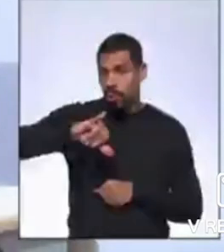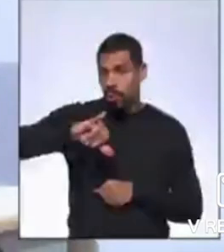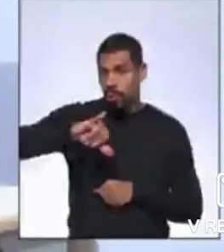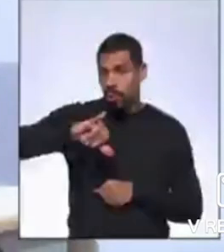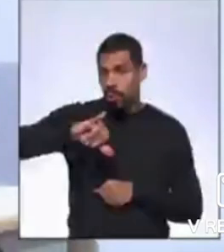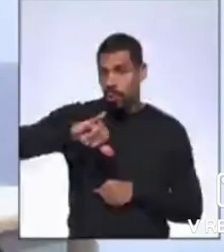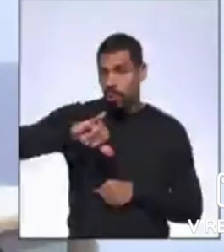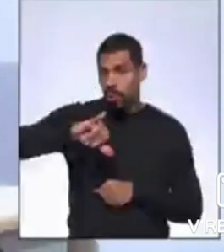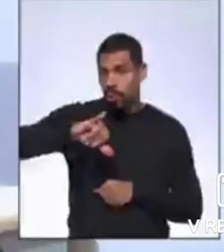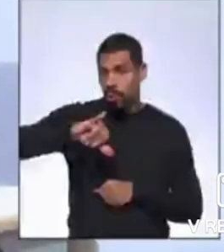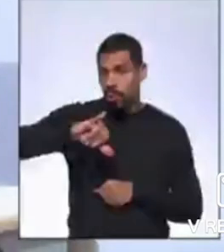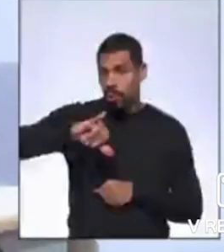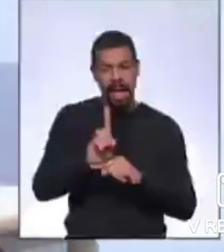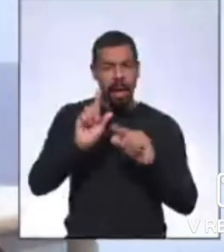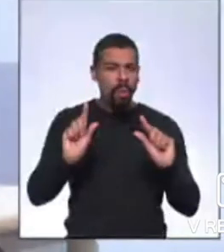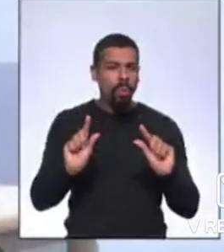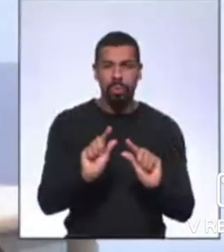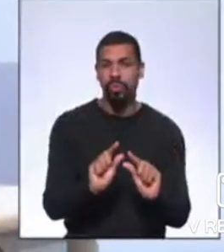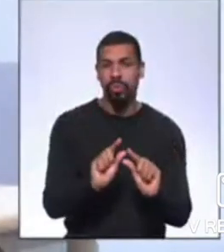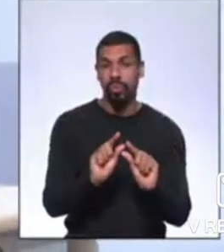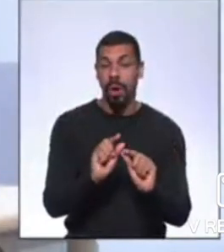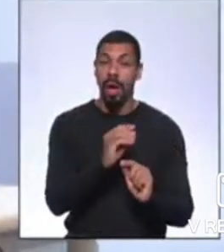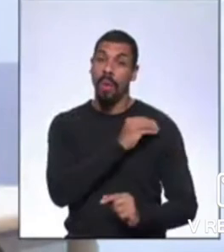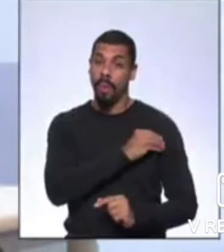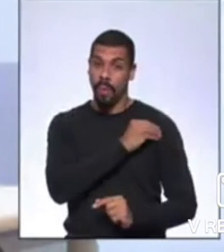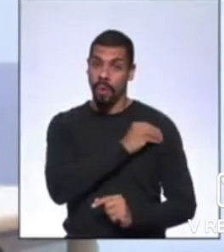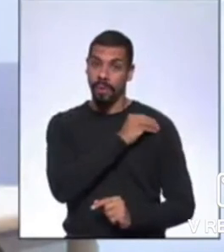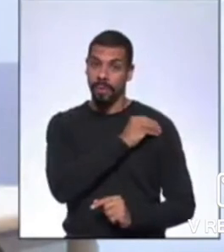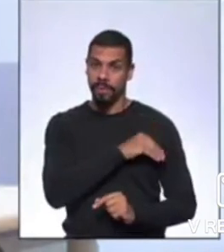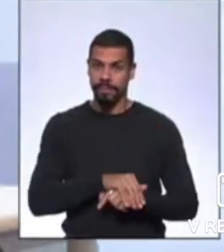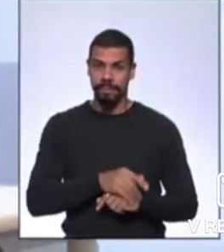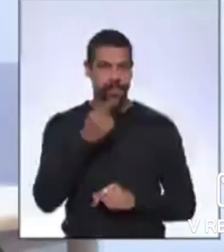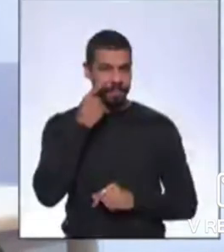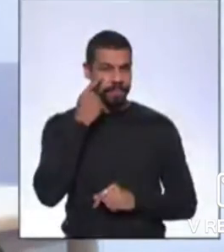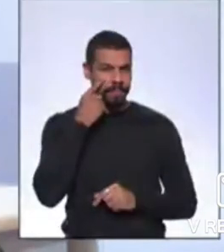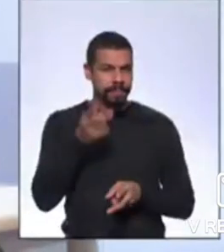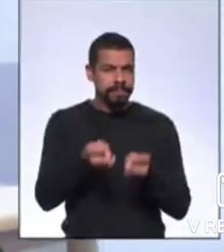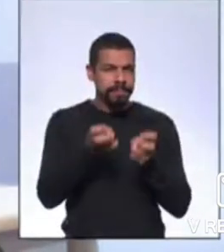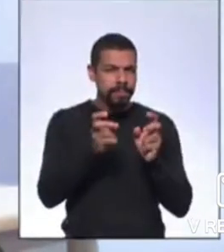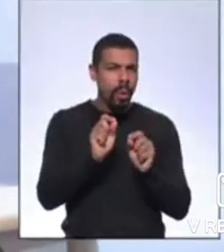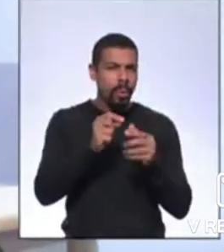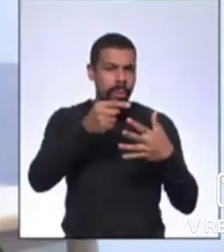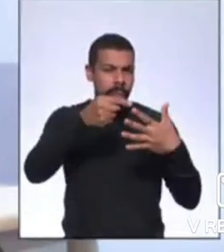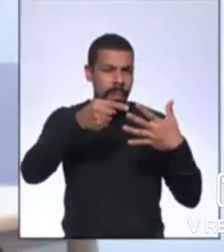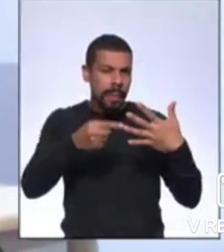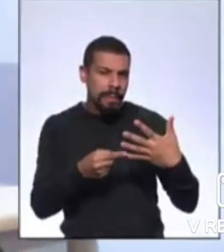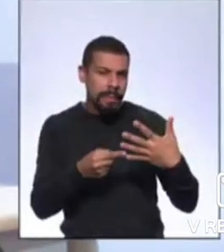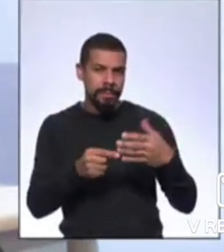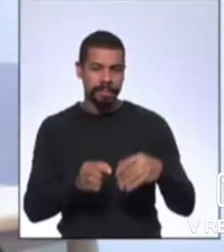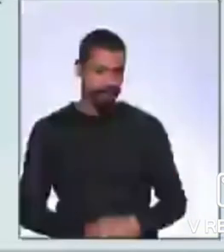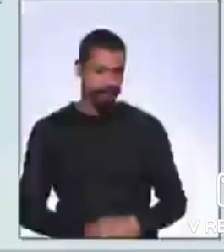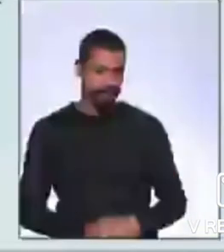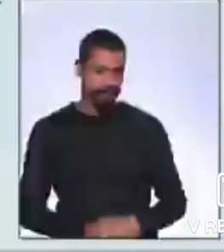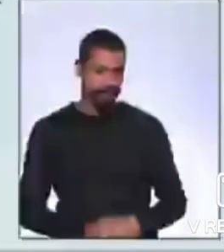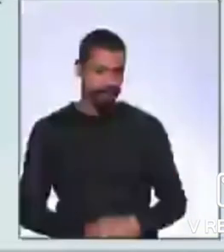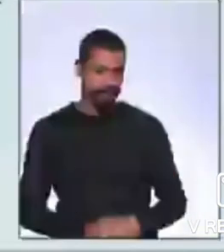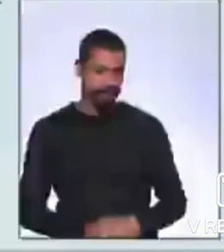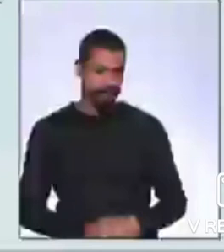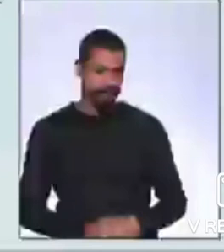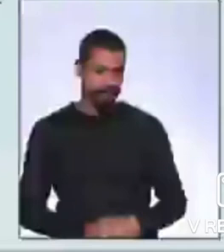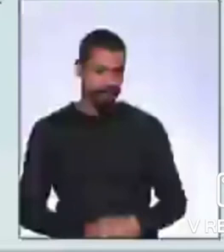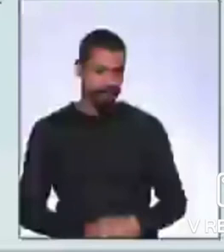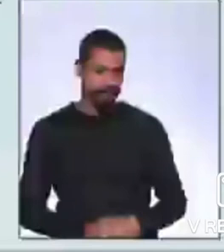menos denso, no caso, é o álcool, né? Vamos ver aqui, então, a definição de densidade. Densidade